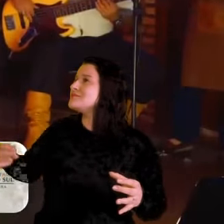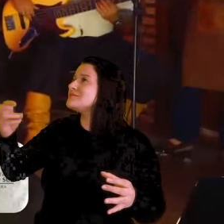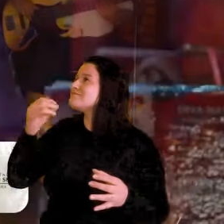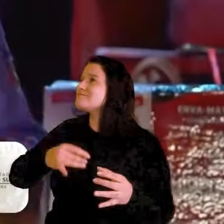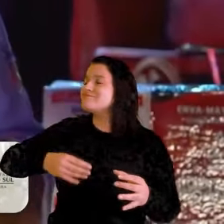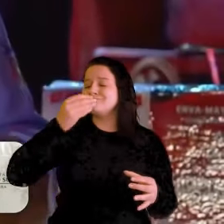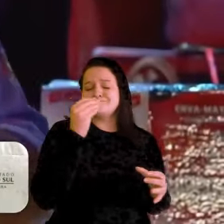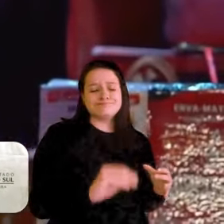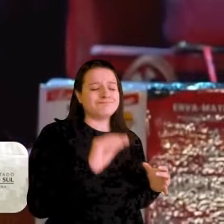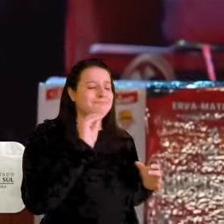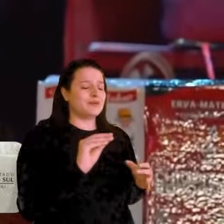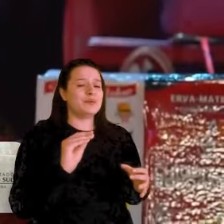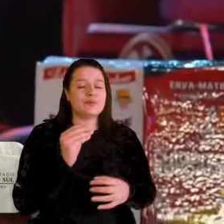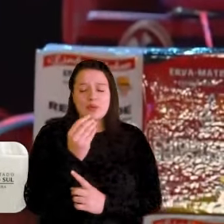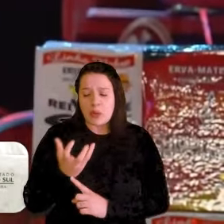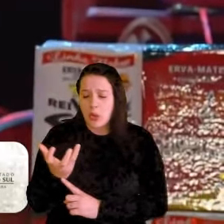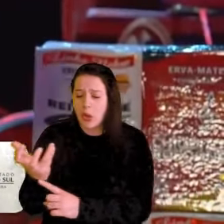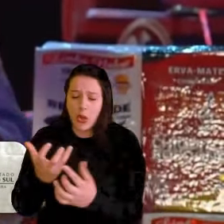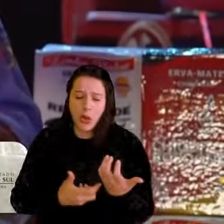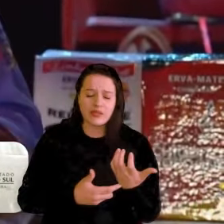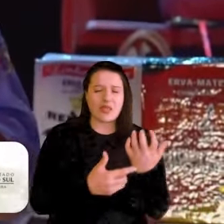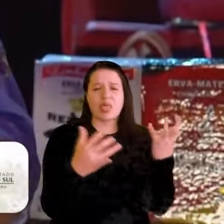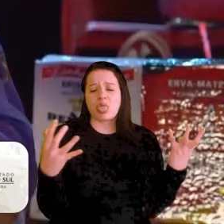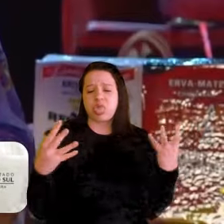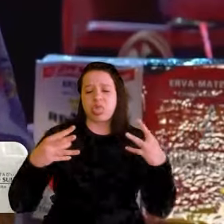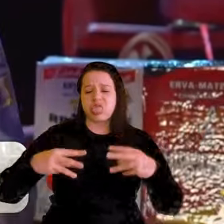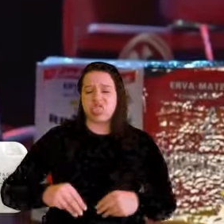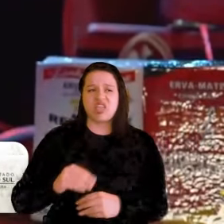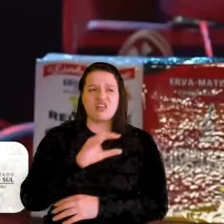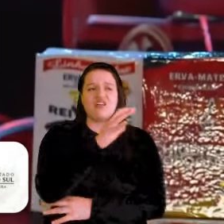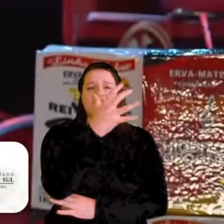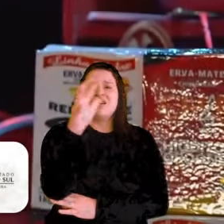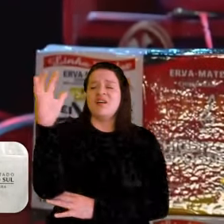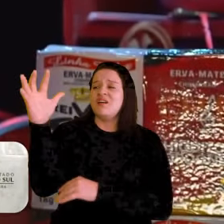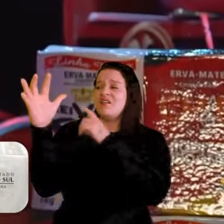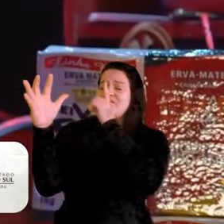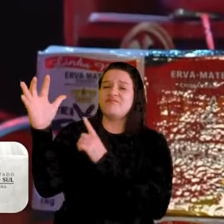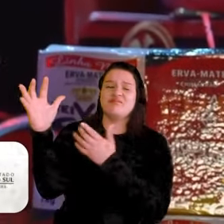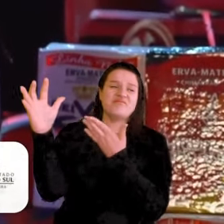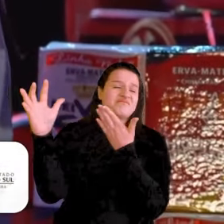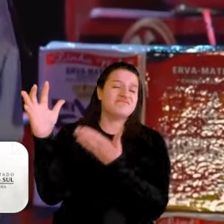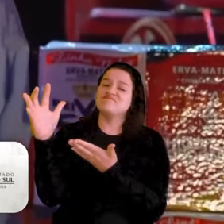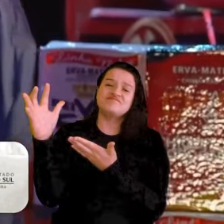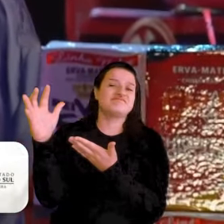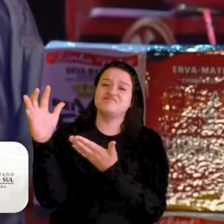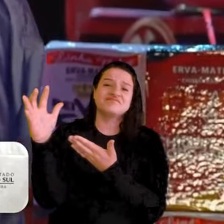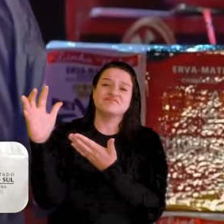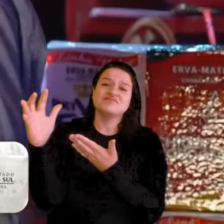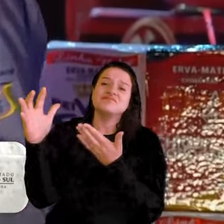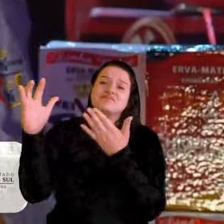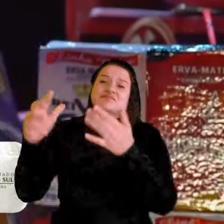beija-flor esqueceu do jardim. Murchou a roseira, e a tarde é sem graça, e o ipê amarelo não floriu mais pra